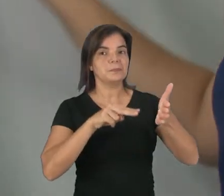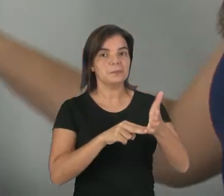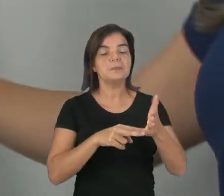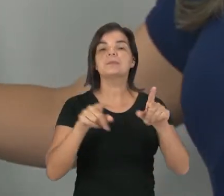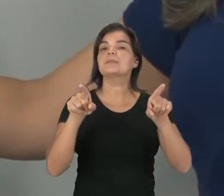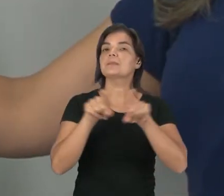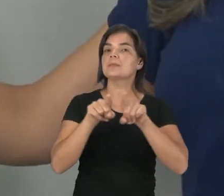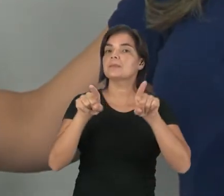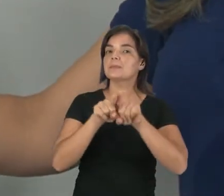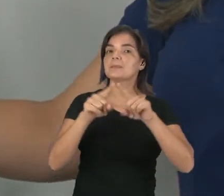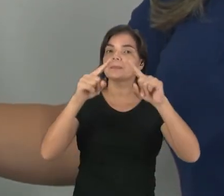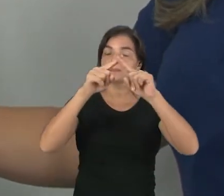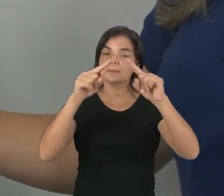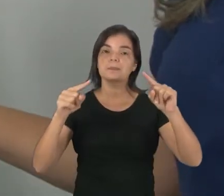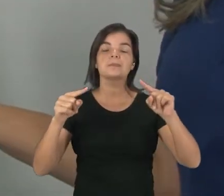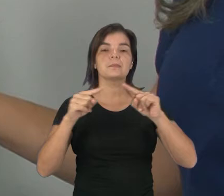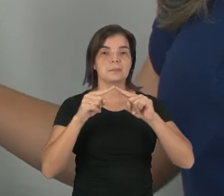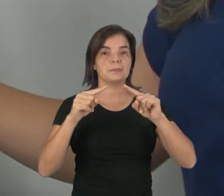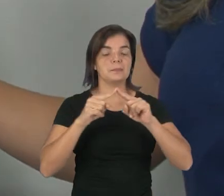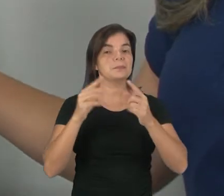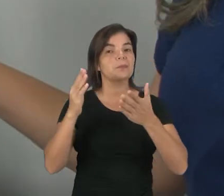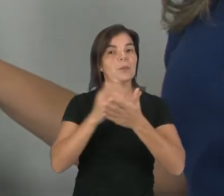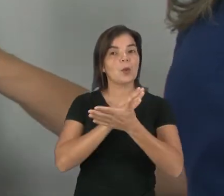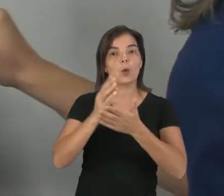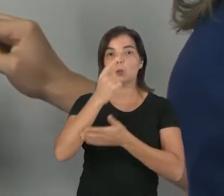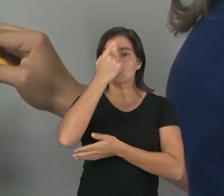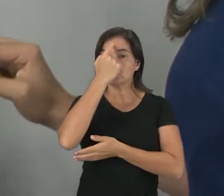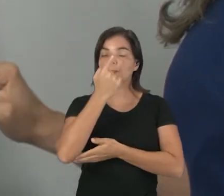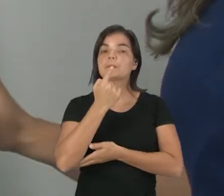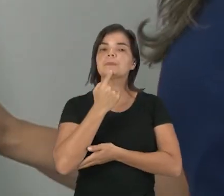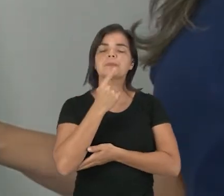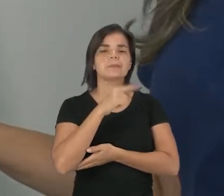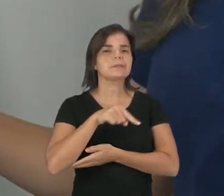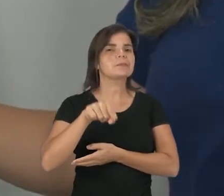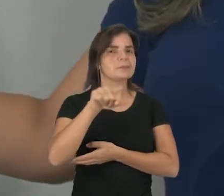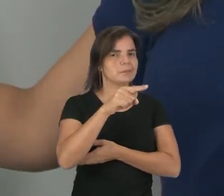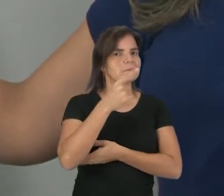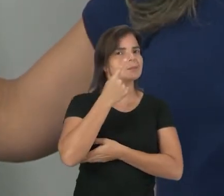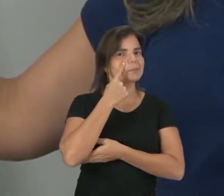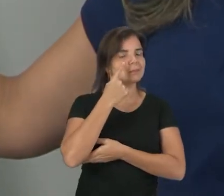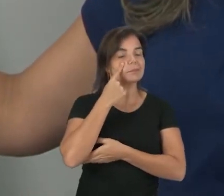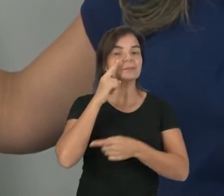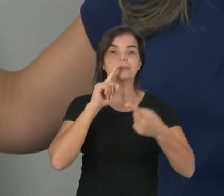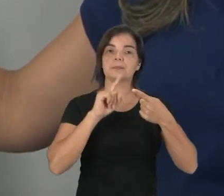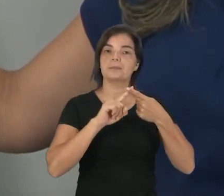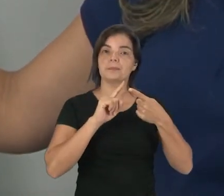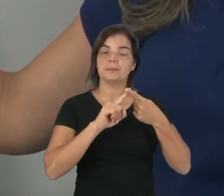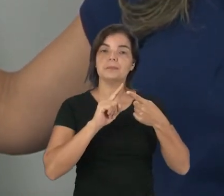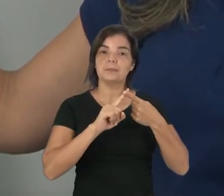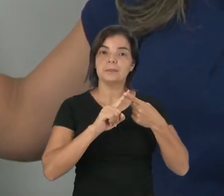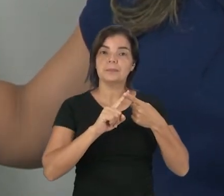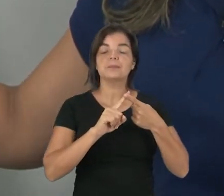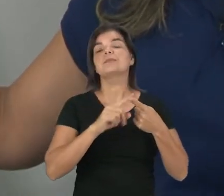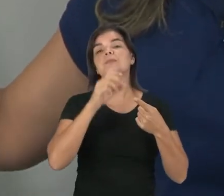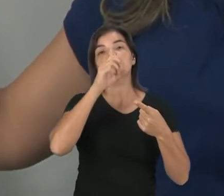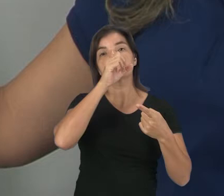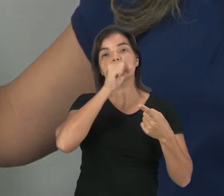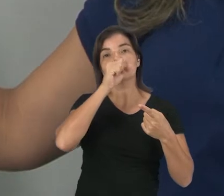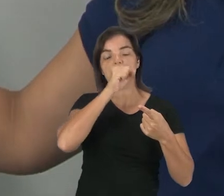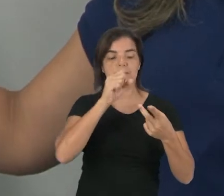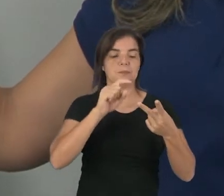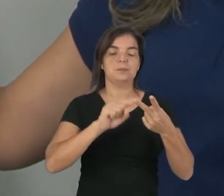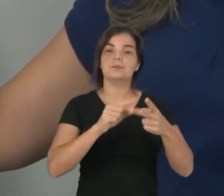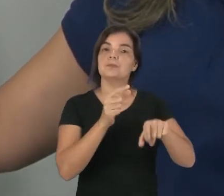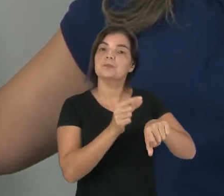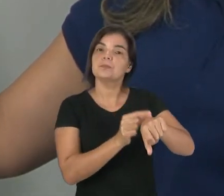e pirâmides. E aqui embaixo nós temos algumas figuras. Vamos identificar? Nós temos aqui, olha só, a figura de uma laranja,